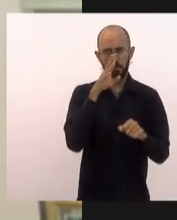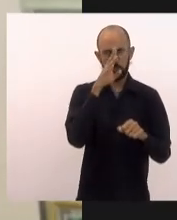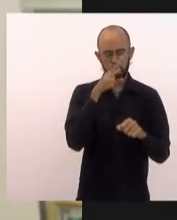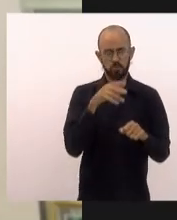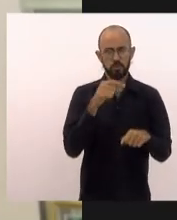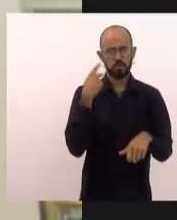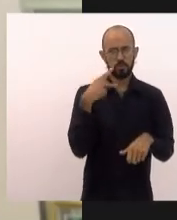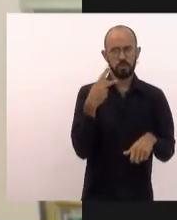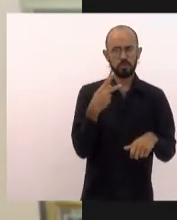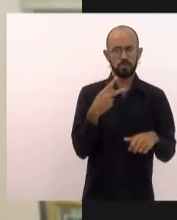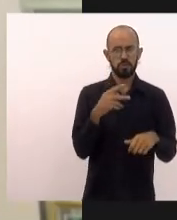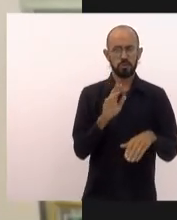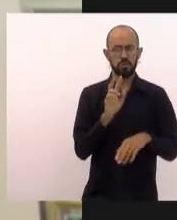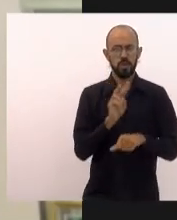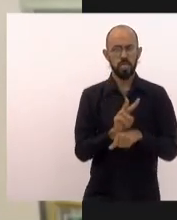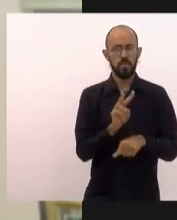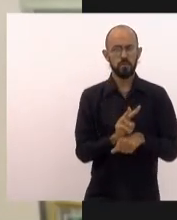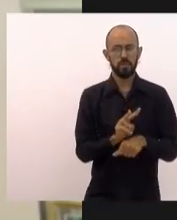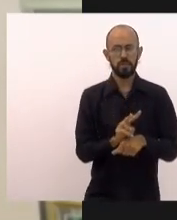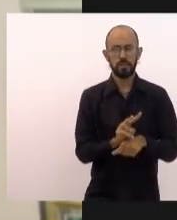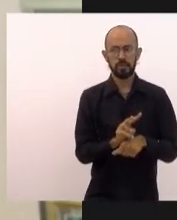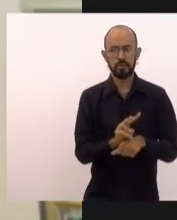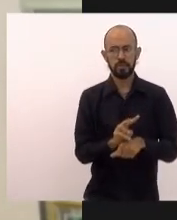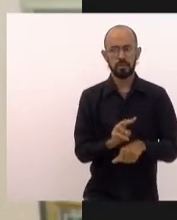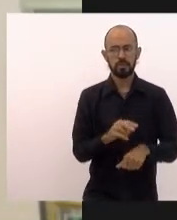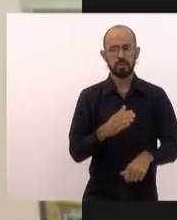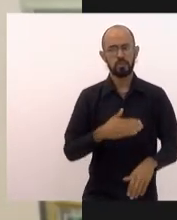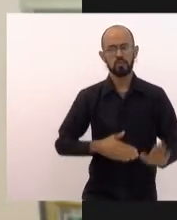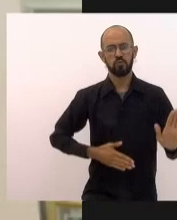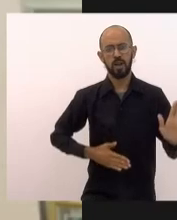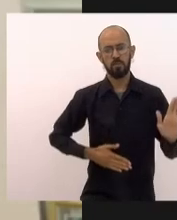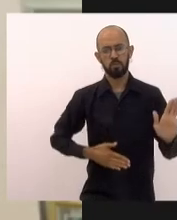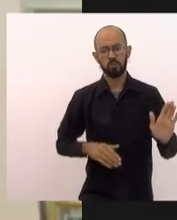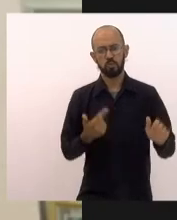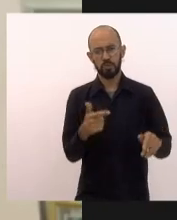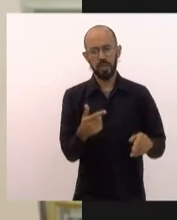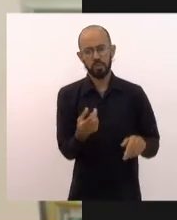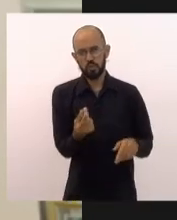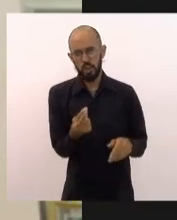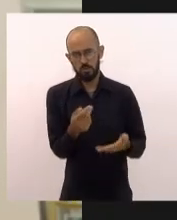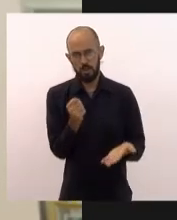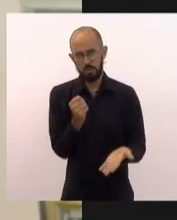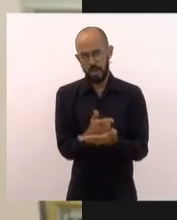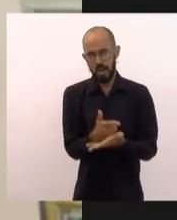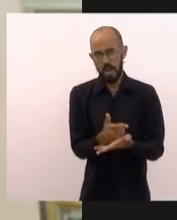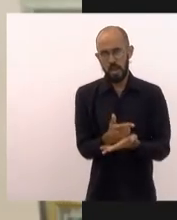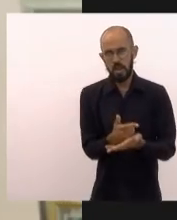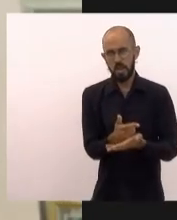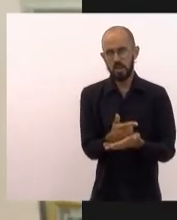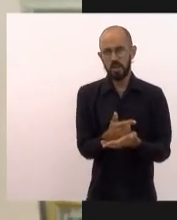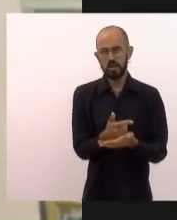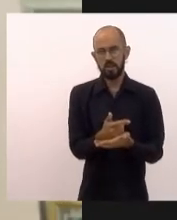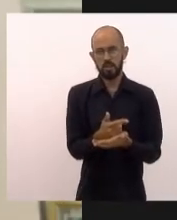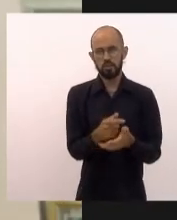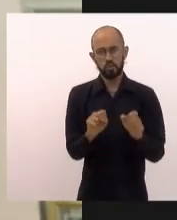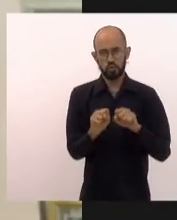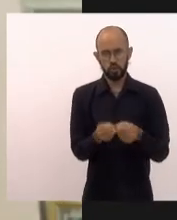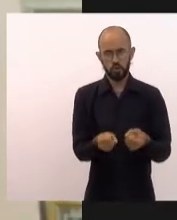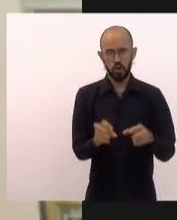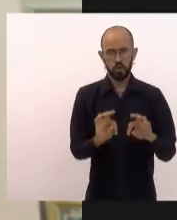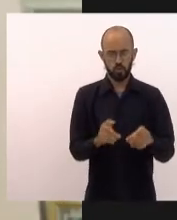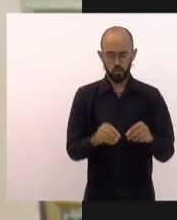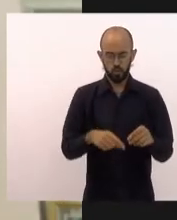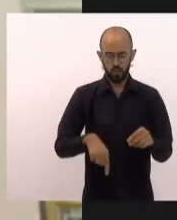esses vagabundos, que não tem dinheiro para pagar a passagem, que destrói o ônibus e que vai para as areias